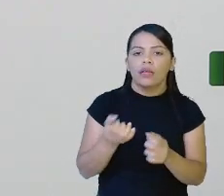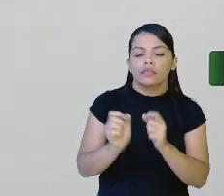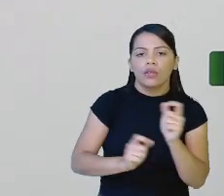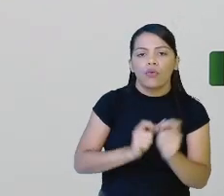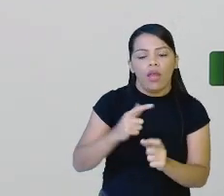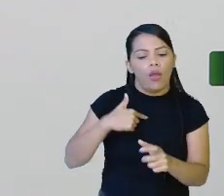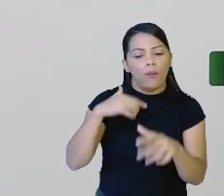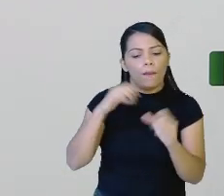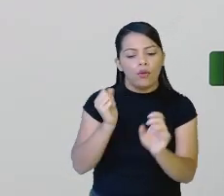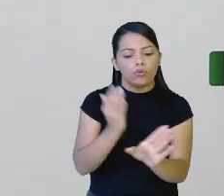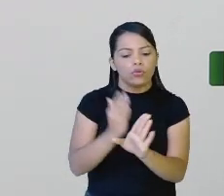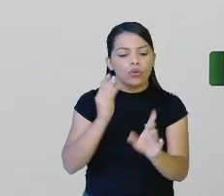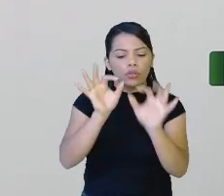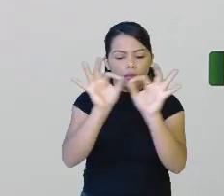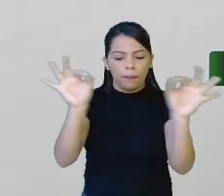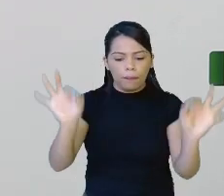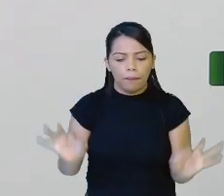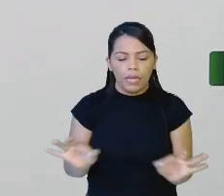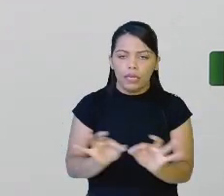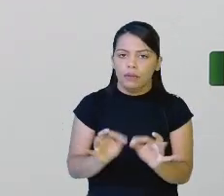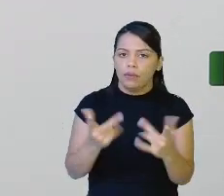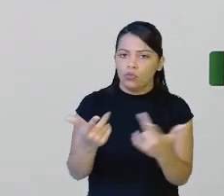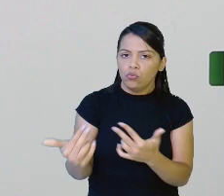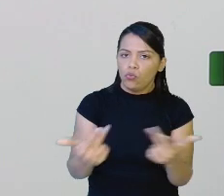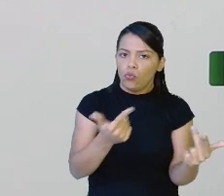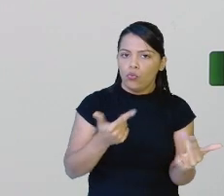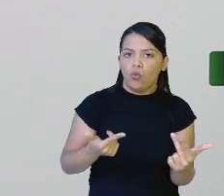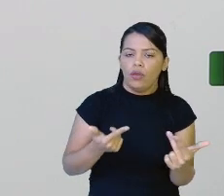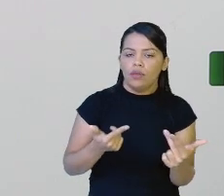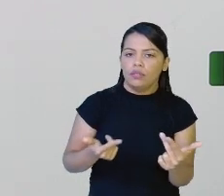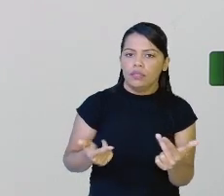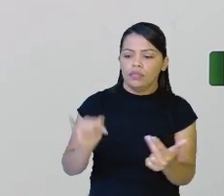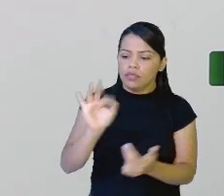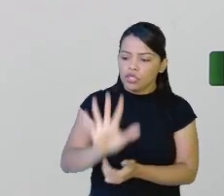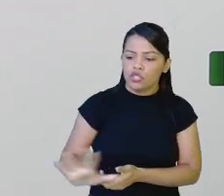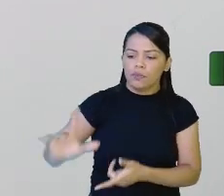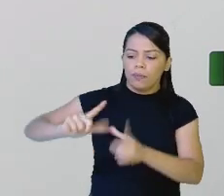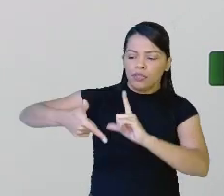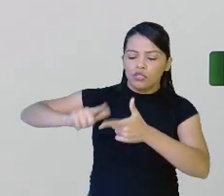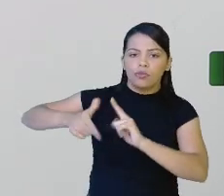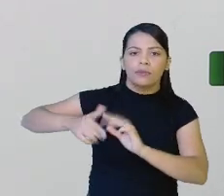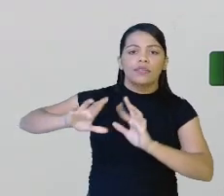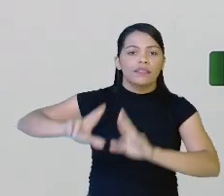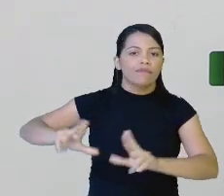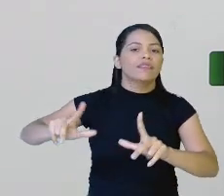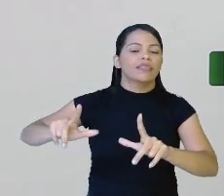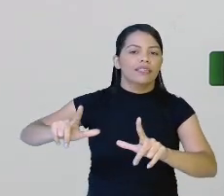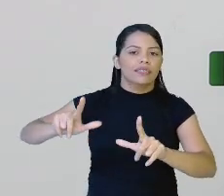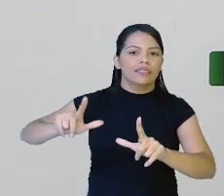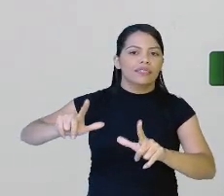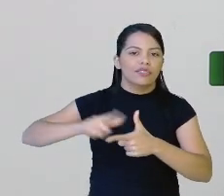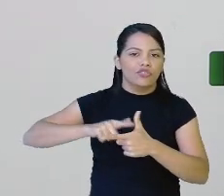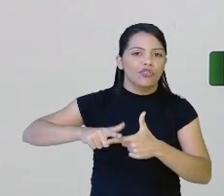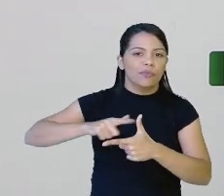posso encontrar perímetros iguais em figuras geométricas diferentes.